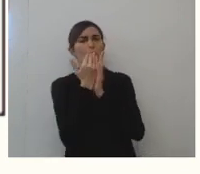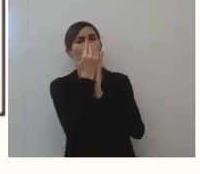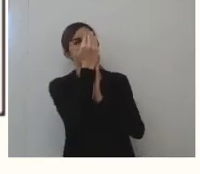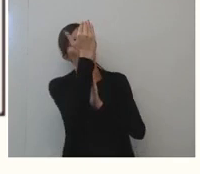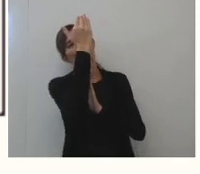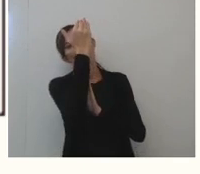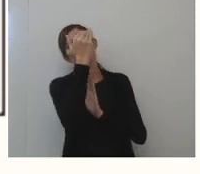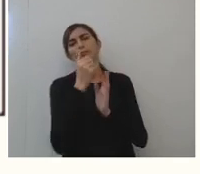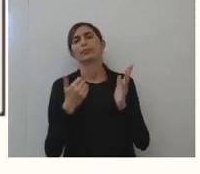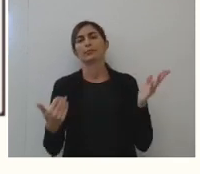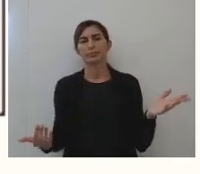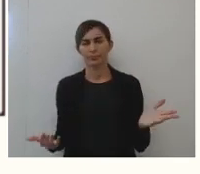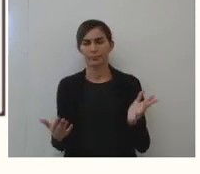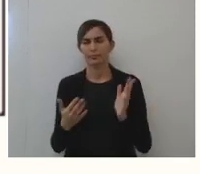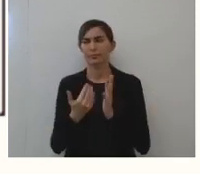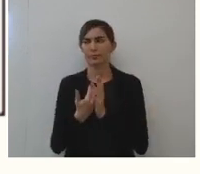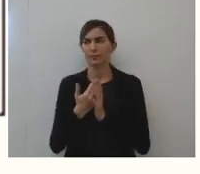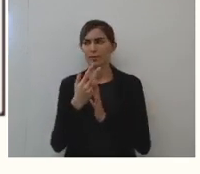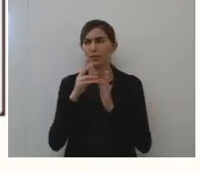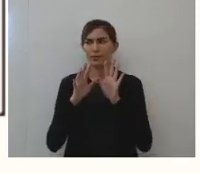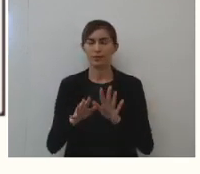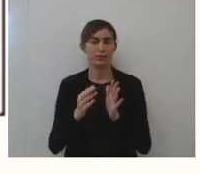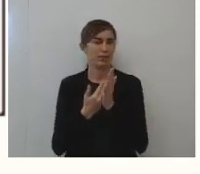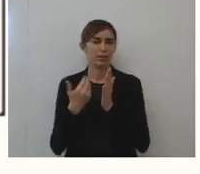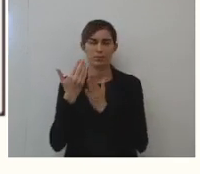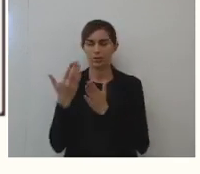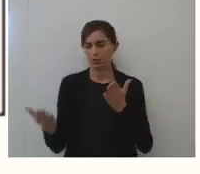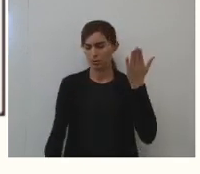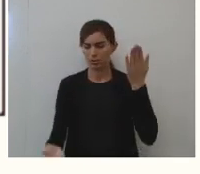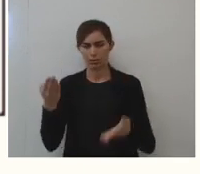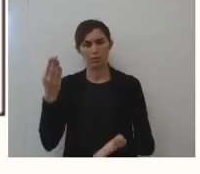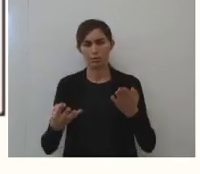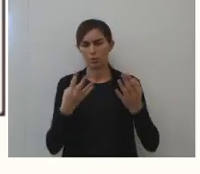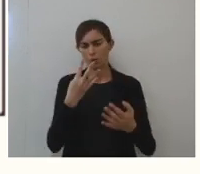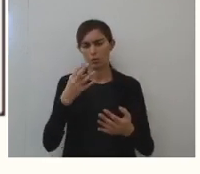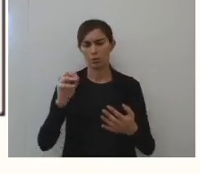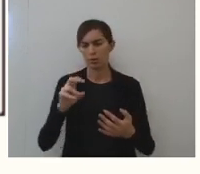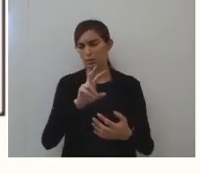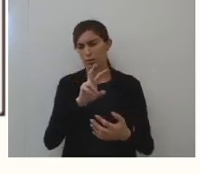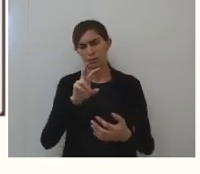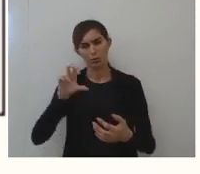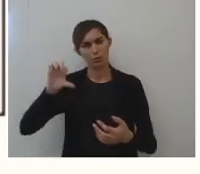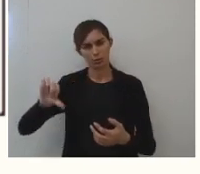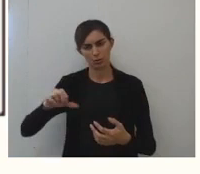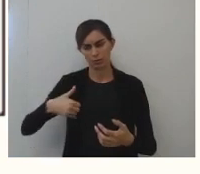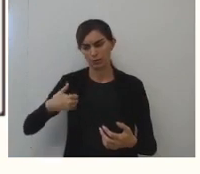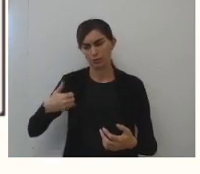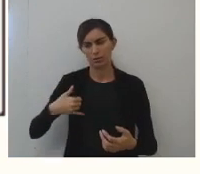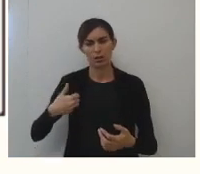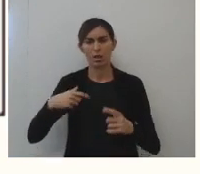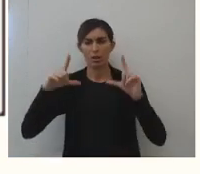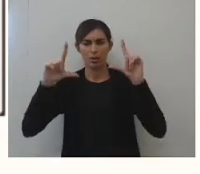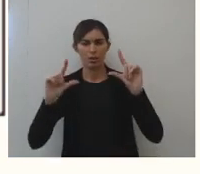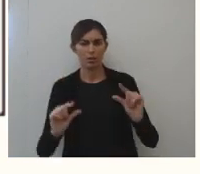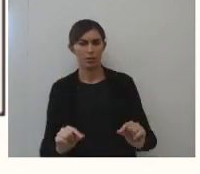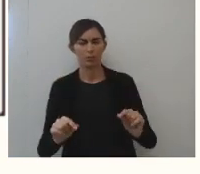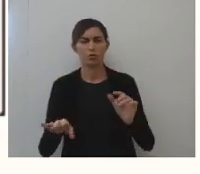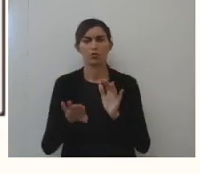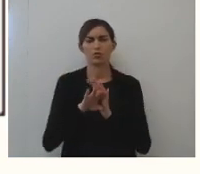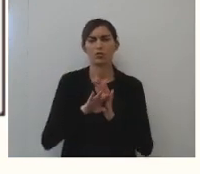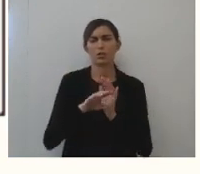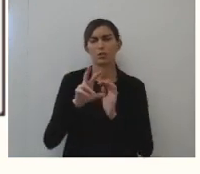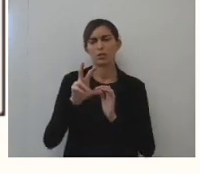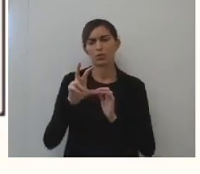aumentar, certo? Ele fica mais equilibrado entre os 40 e os 59 anos e ele diminui quando chega lá